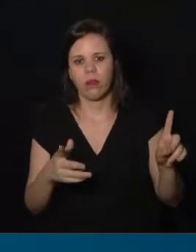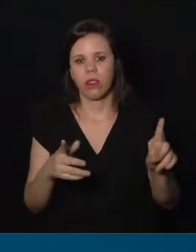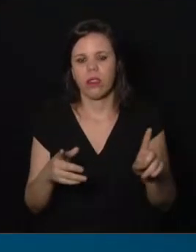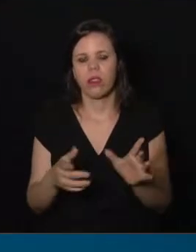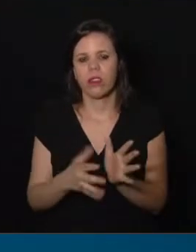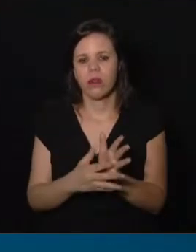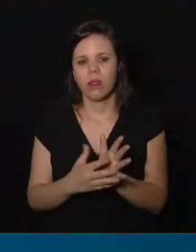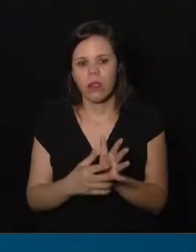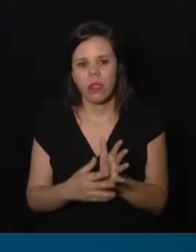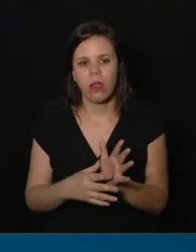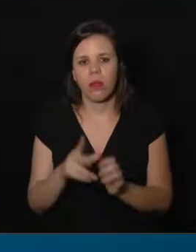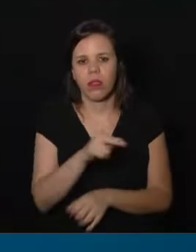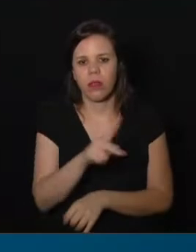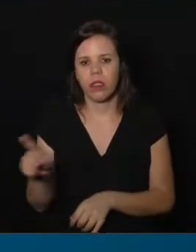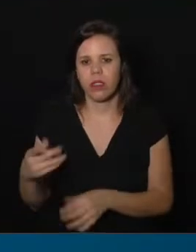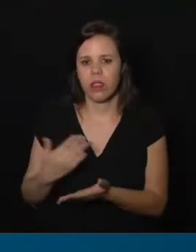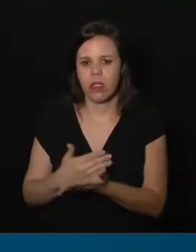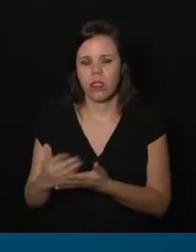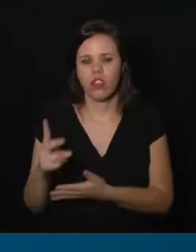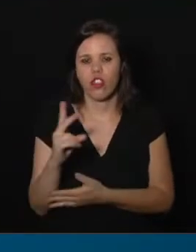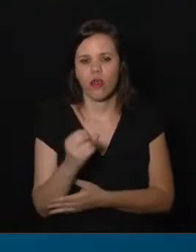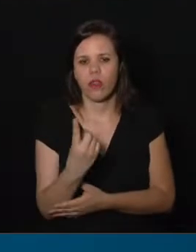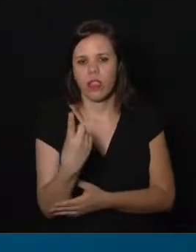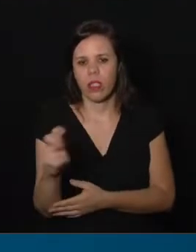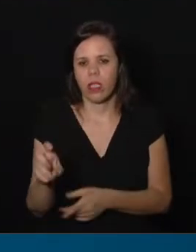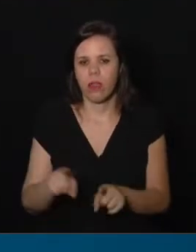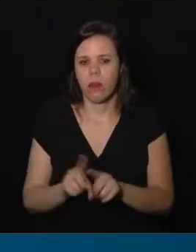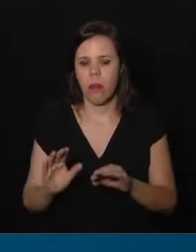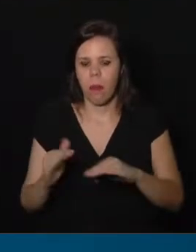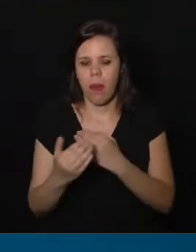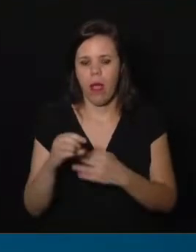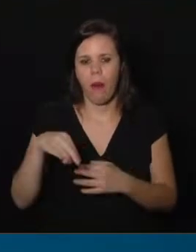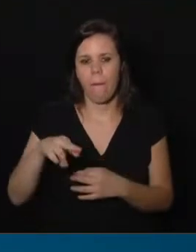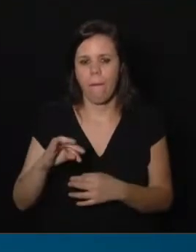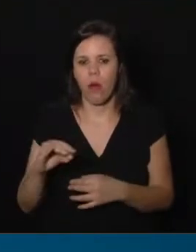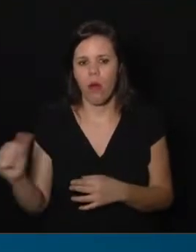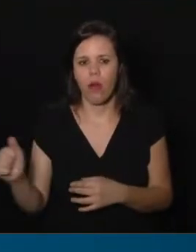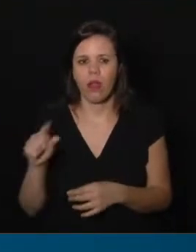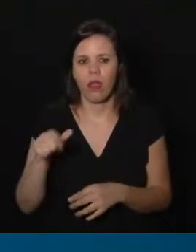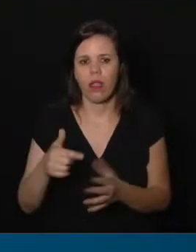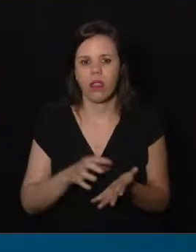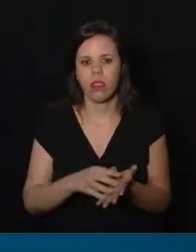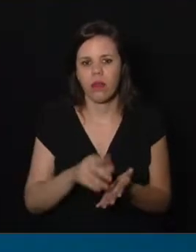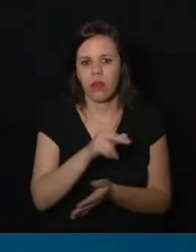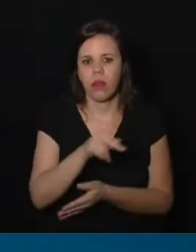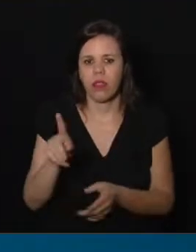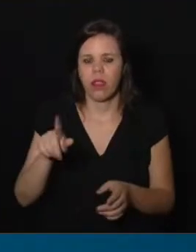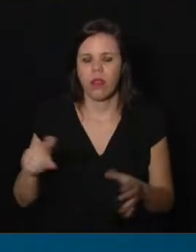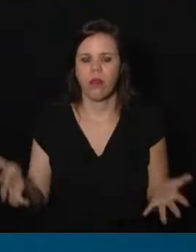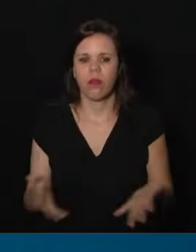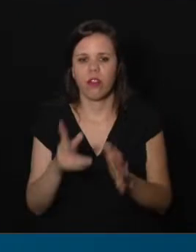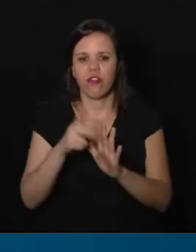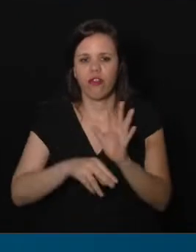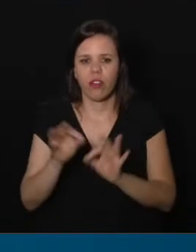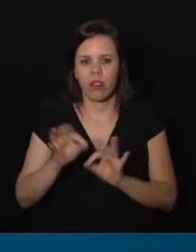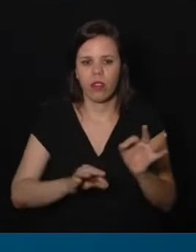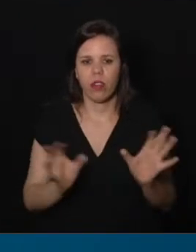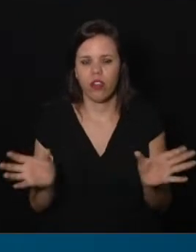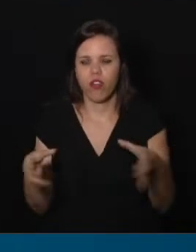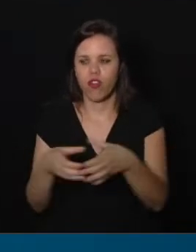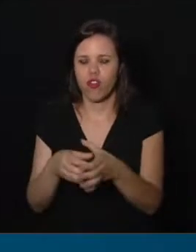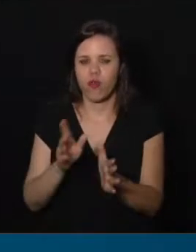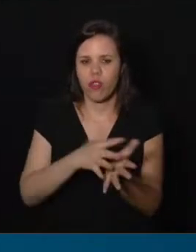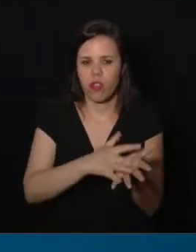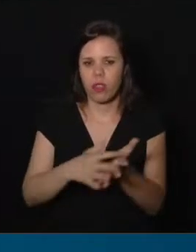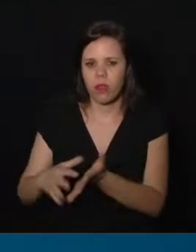Presidente. Iniciado em 2015 no bairro Santa Mônica, o Samba do Presidente é um projeto que envolve um grupo de sambistas